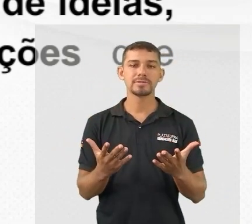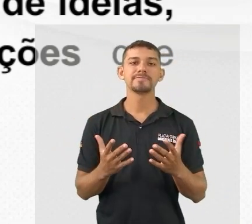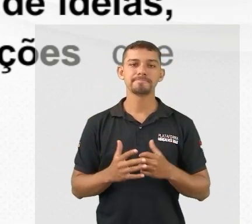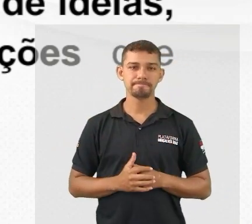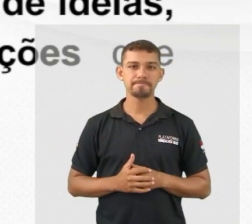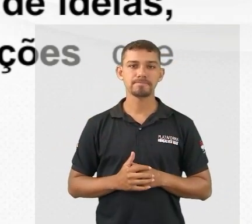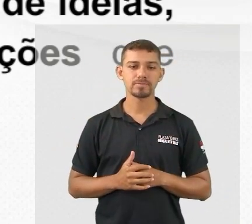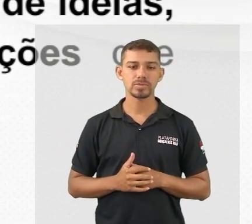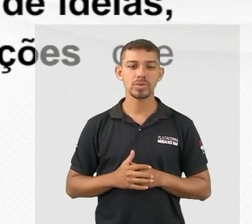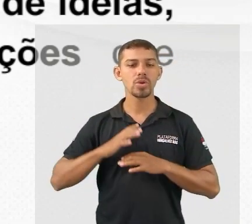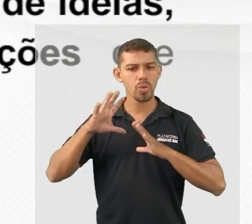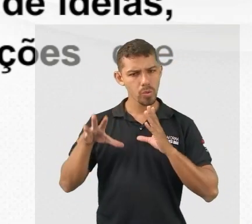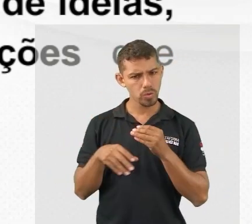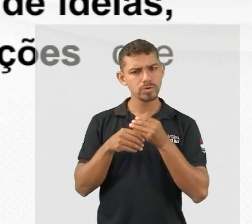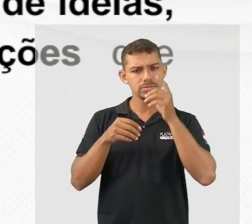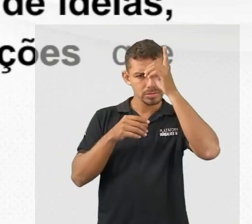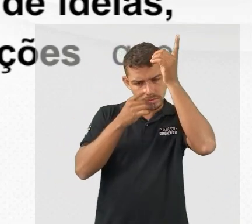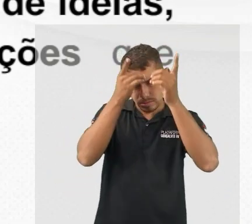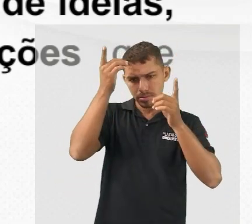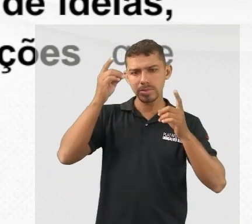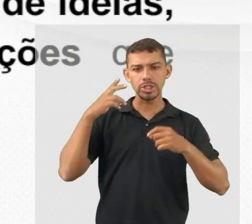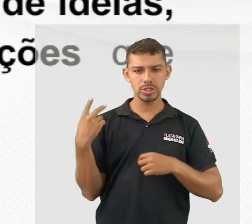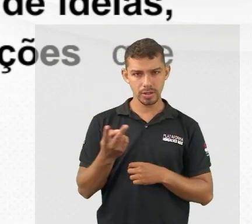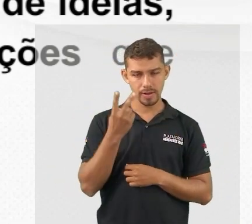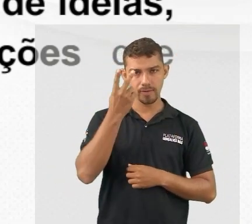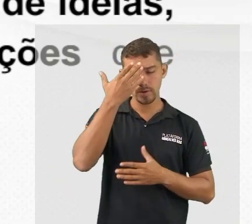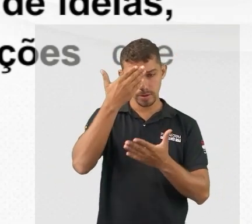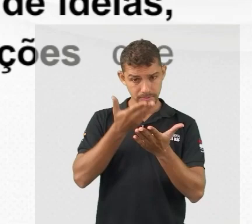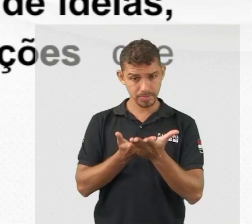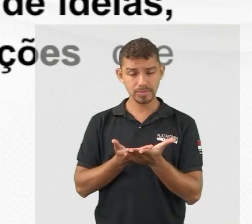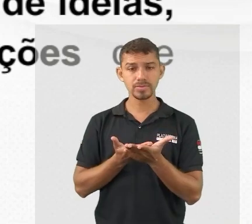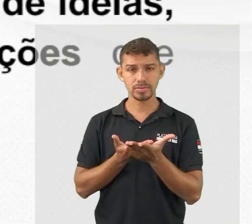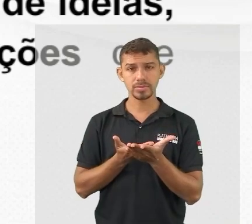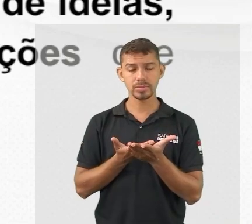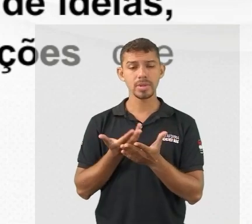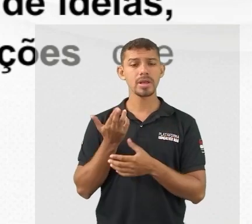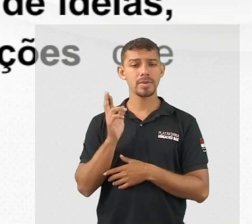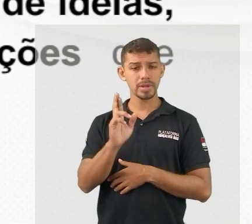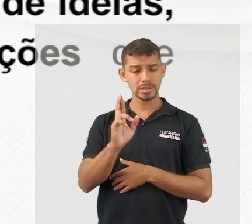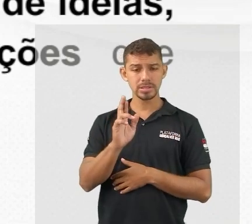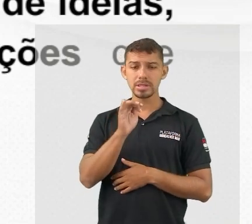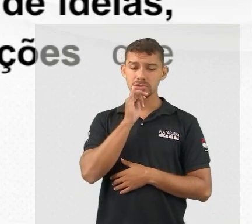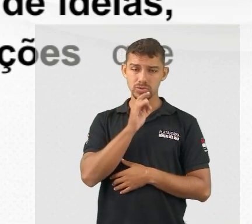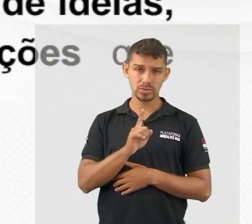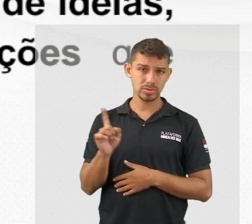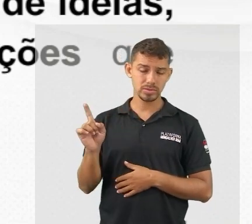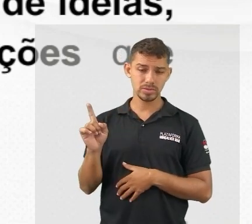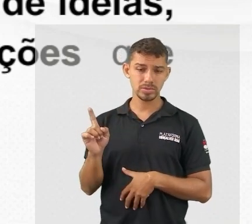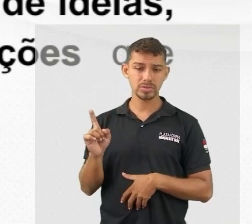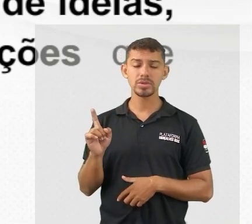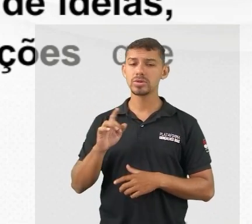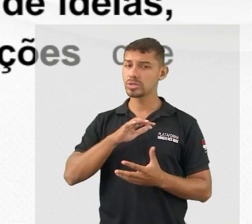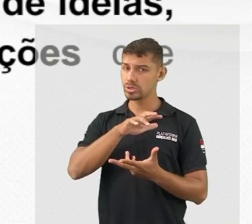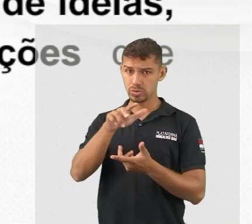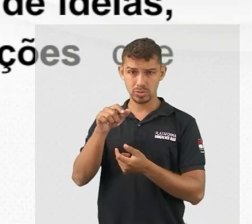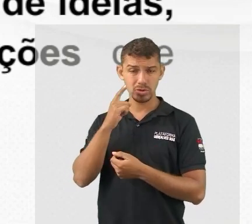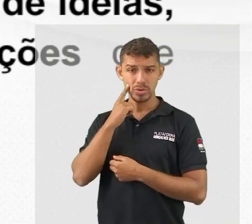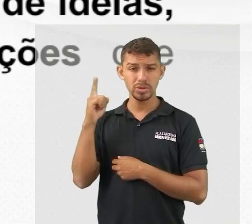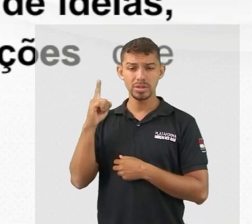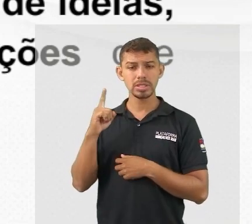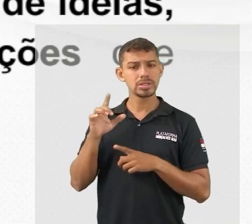né? Um conjunto de ideias, valores, crenças e representações, ou seja, nossas visões de mundo, né?